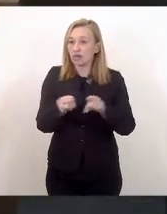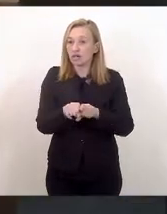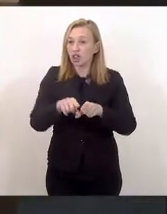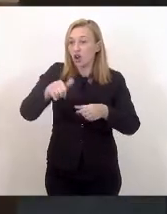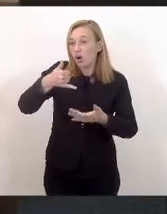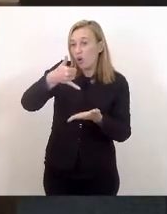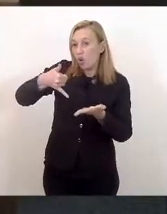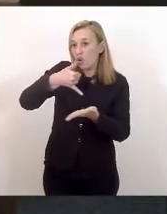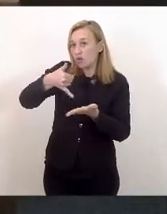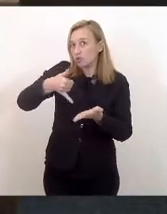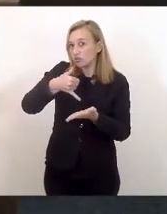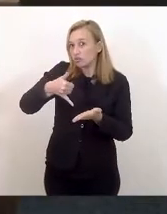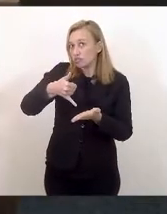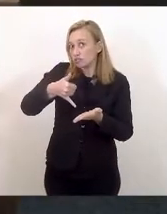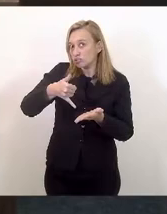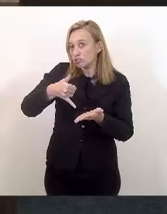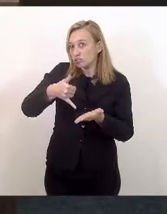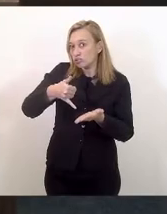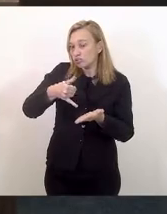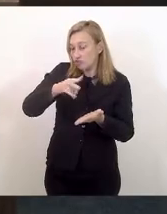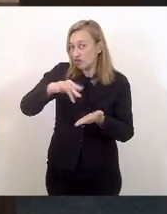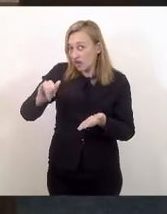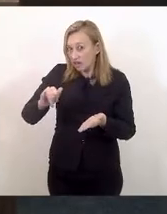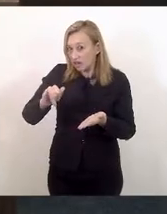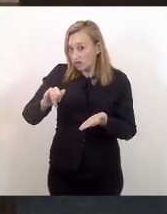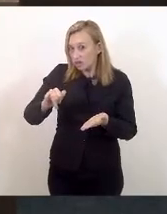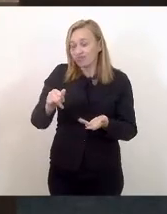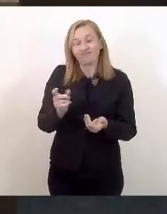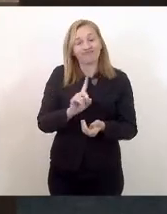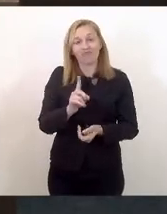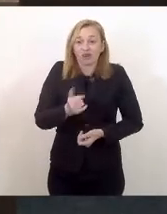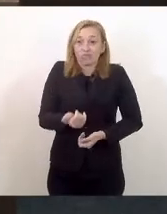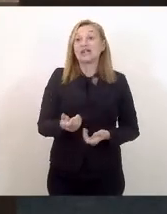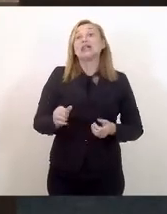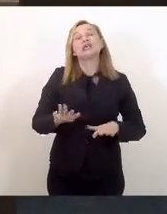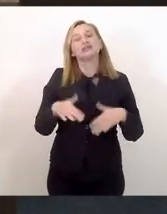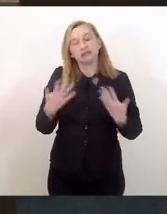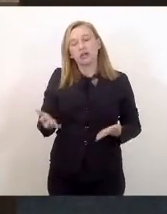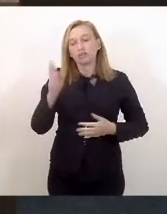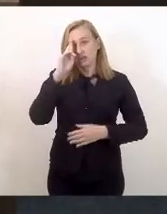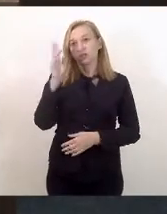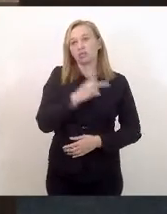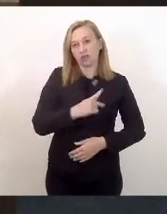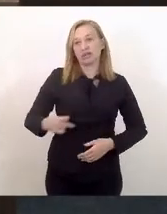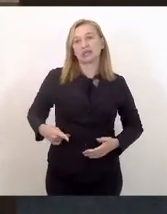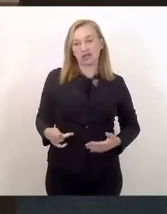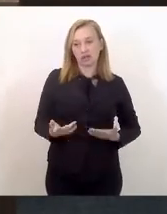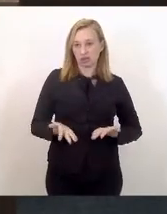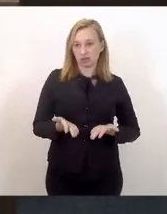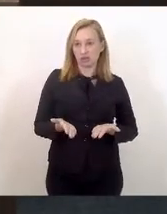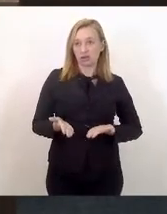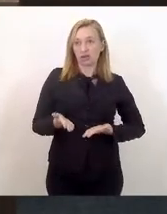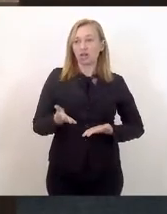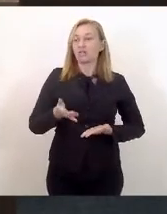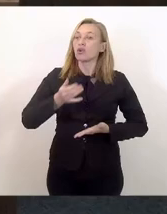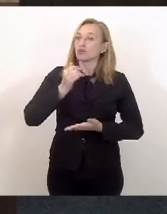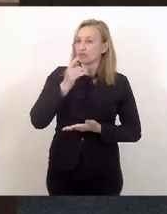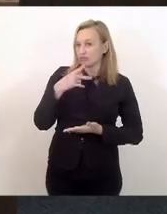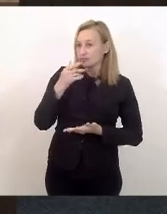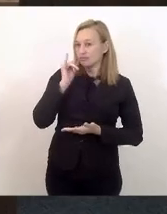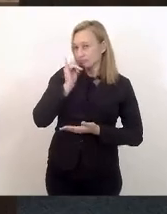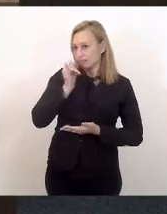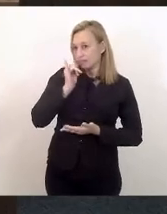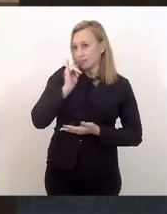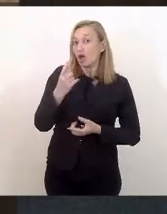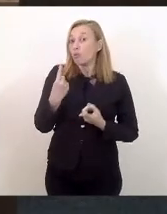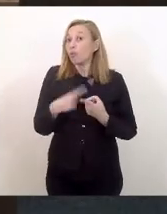Claro que não. Então, senhor presidente, eu vou divergir do relator,